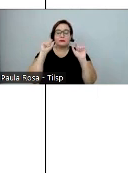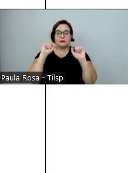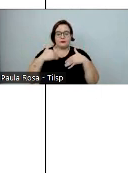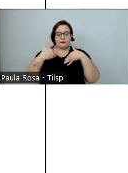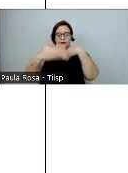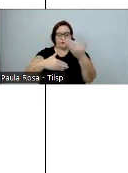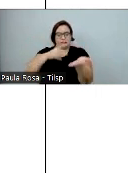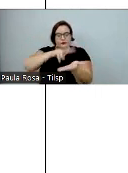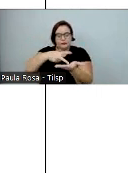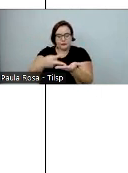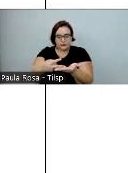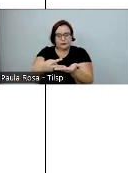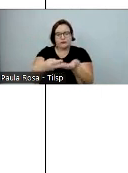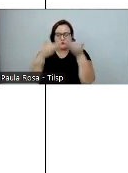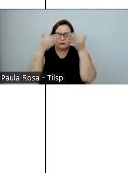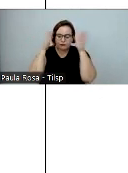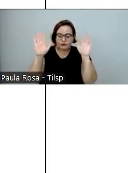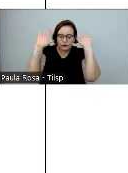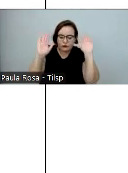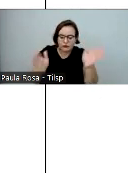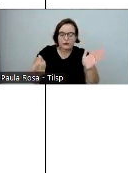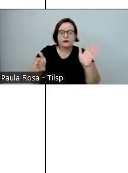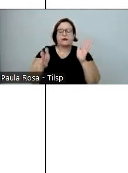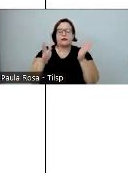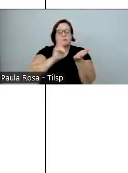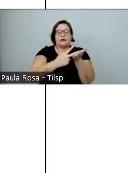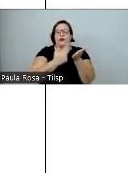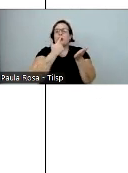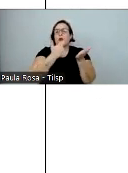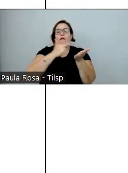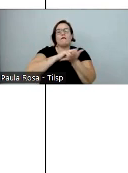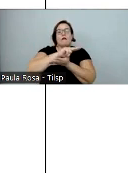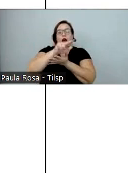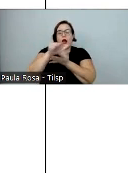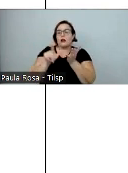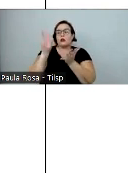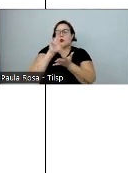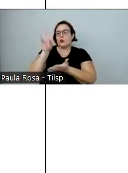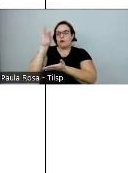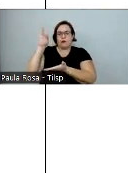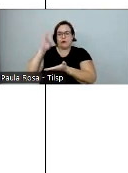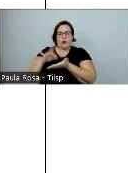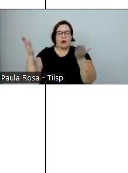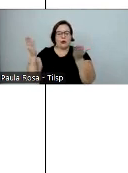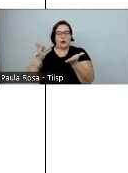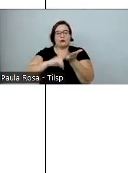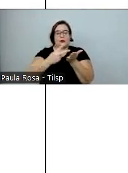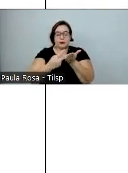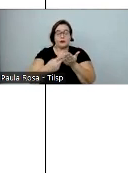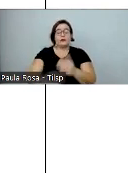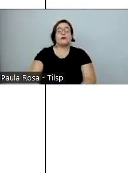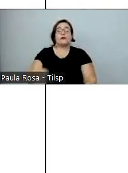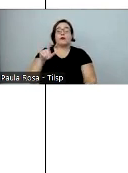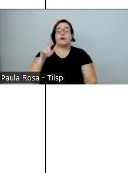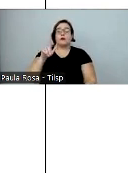já temos essa definição traduzida para várias línguas não oficiais de comitês no momento ela está sendo traduzida para o Guarani né Nós